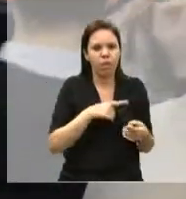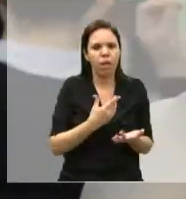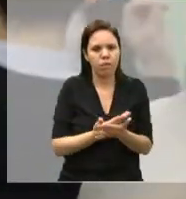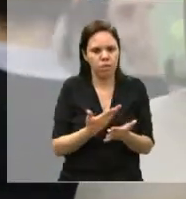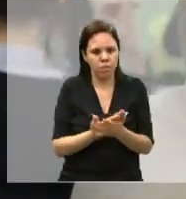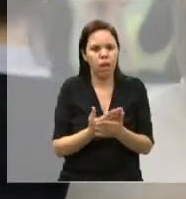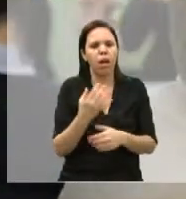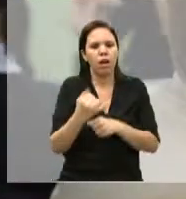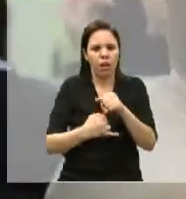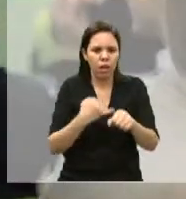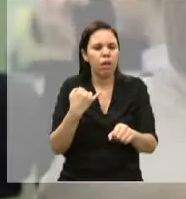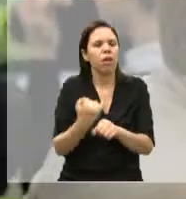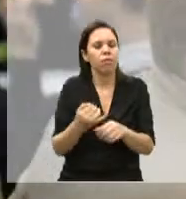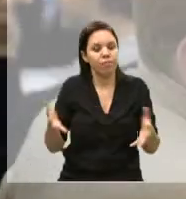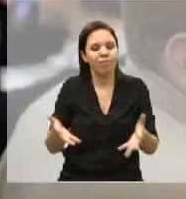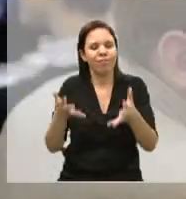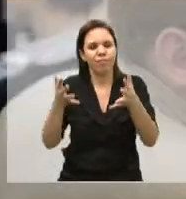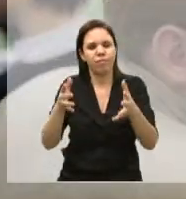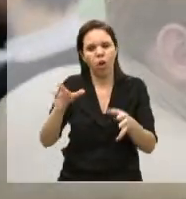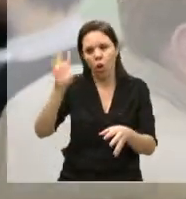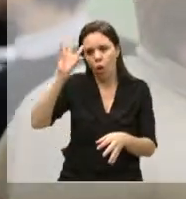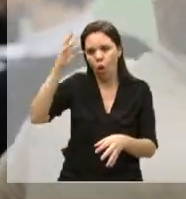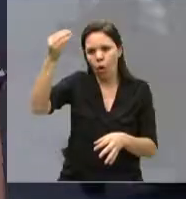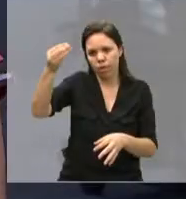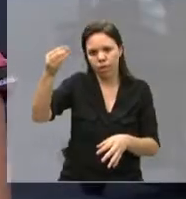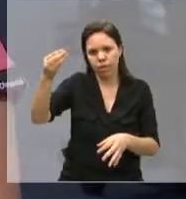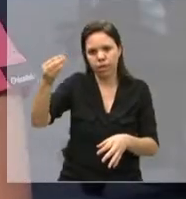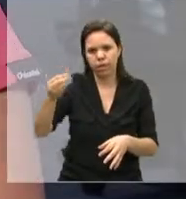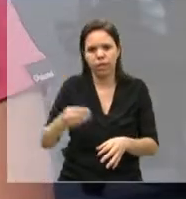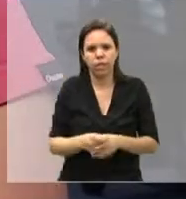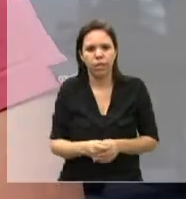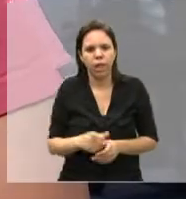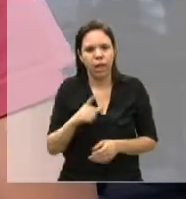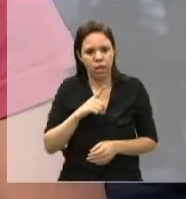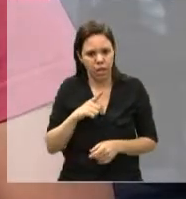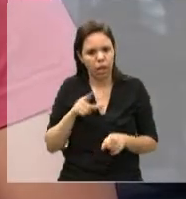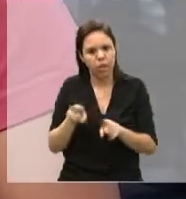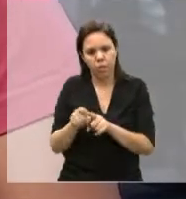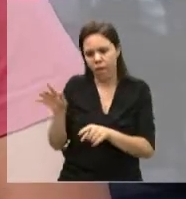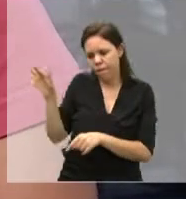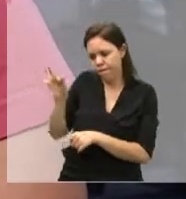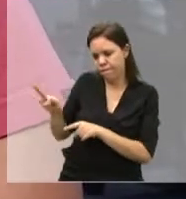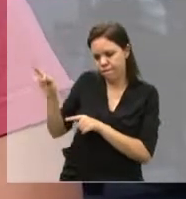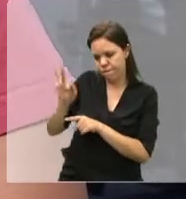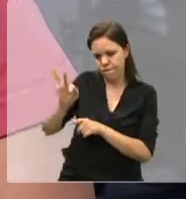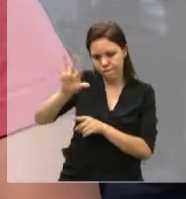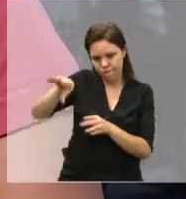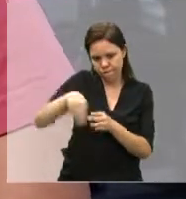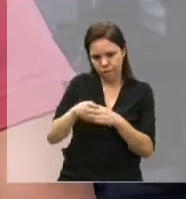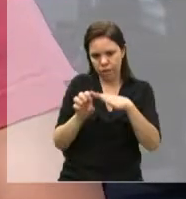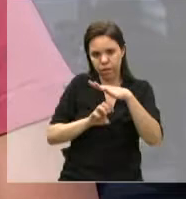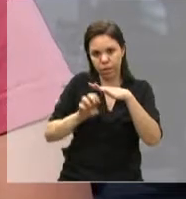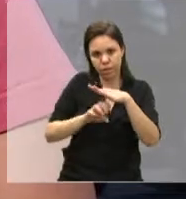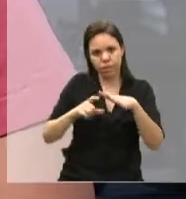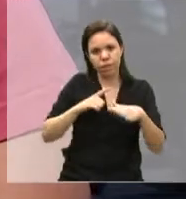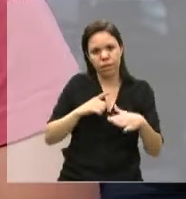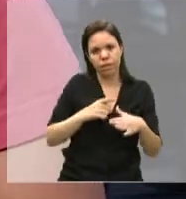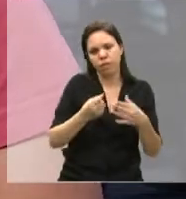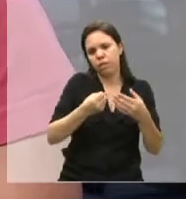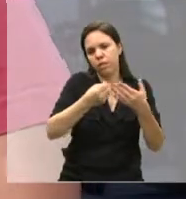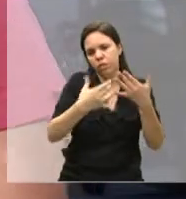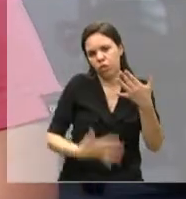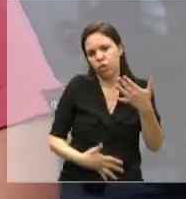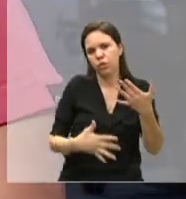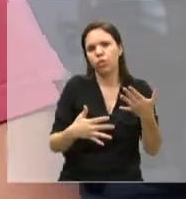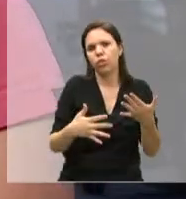foi criada para estimular o conhecimento. A gente tem a universidade corporativa, onde a gente tem produção de conteúdos